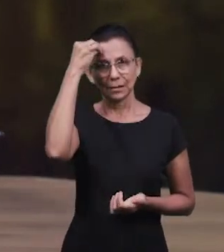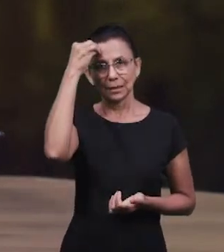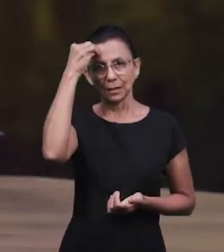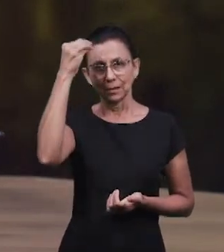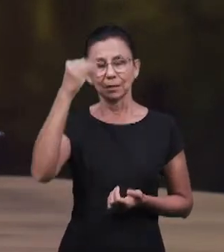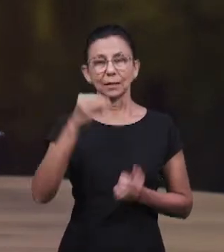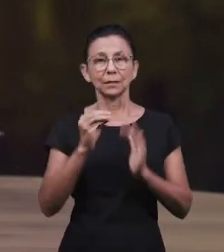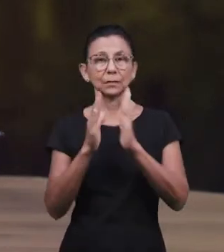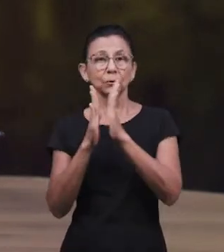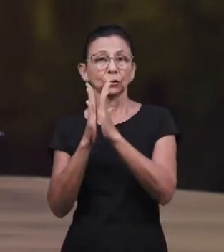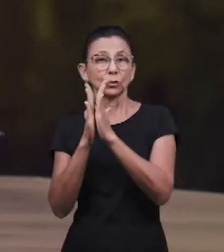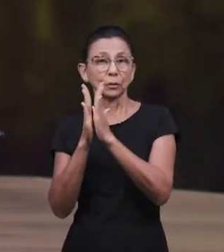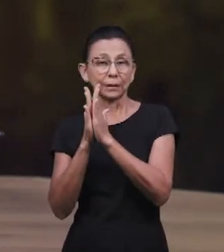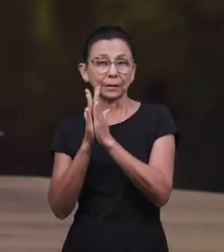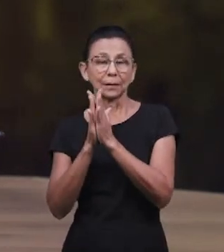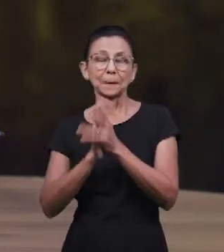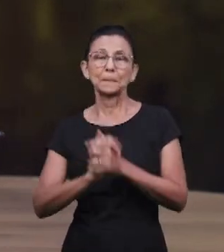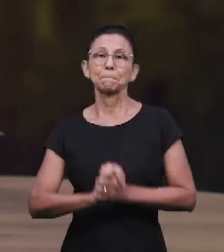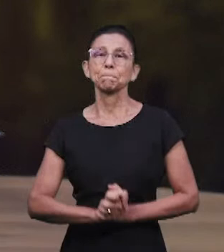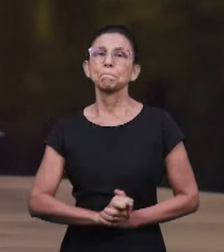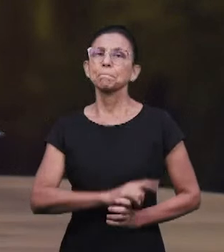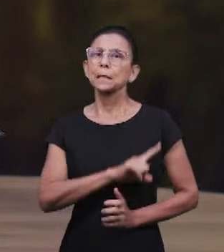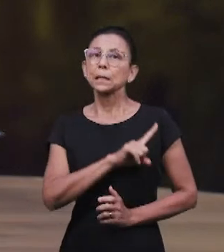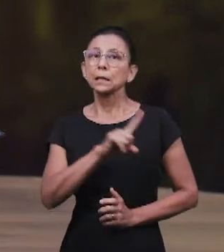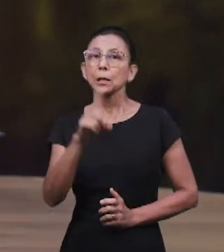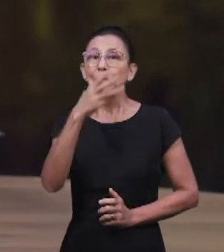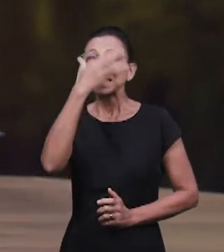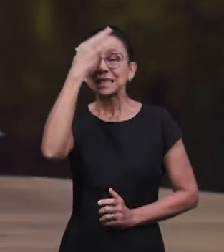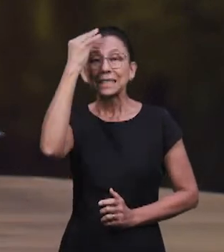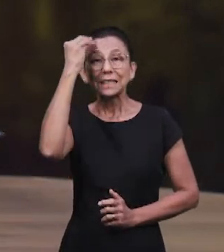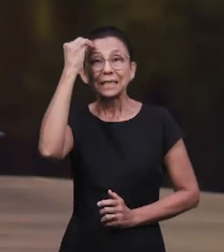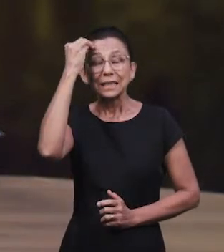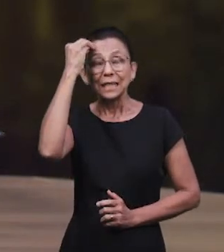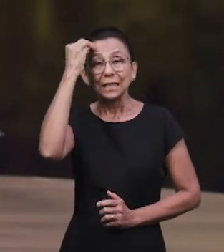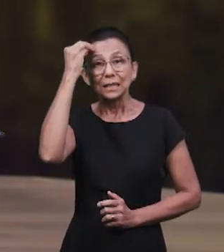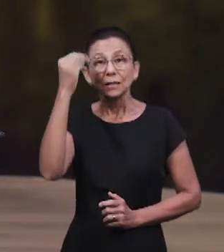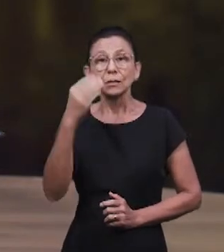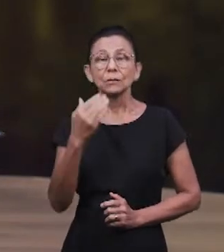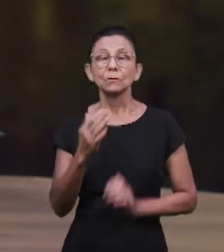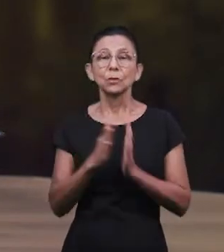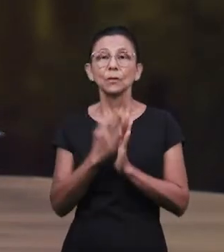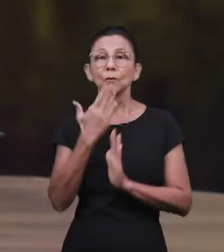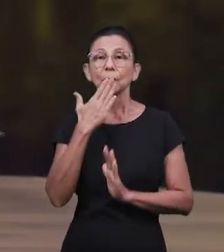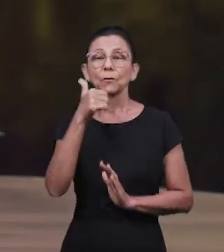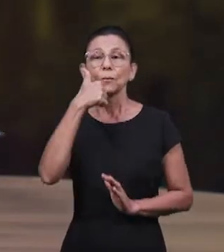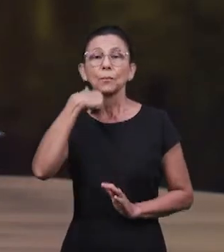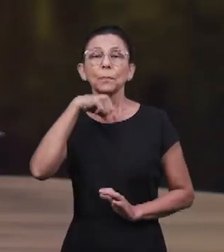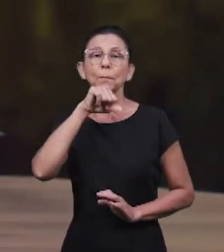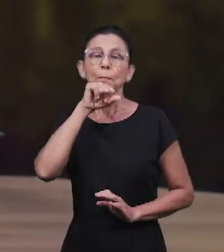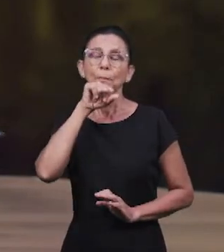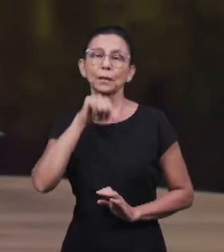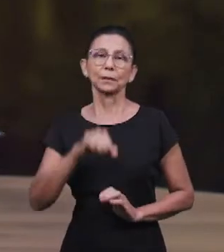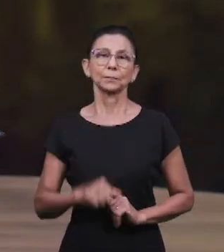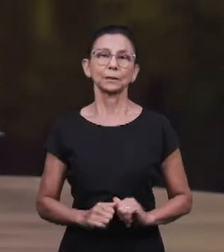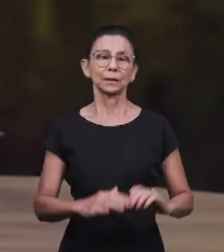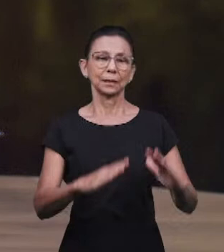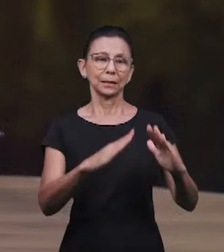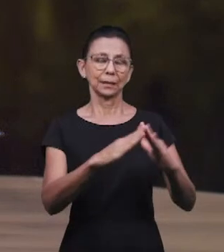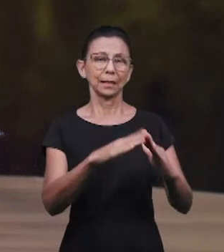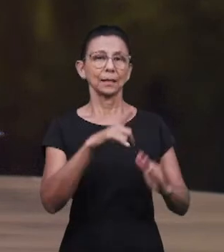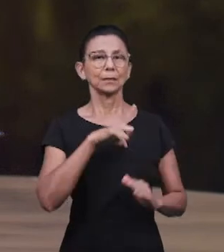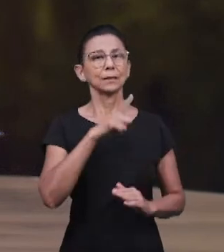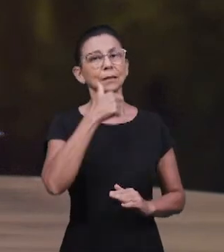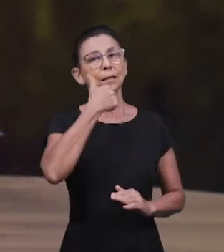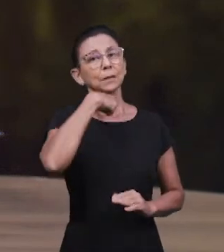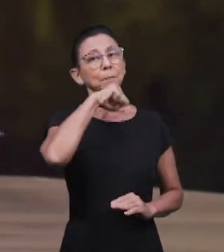Não se esqueceram de orar. Não esqueçam de orar pelas mães, porque em